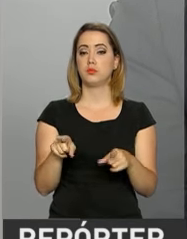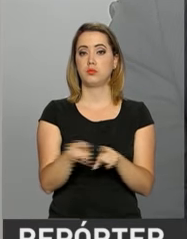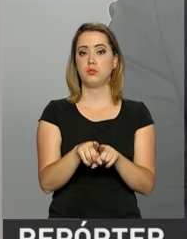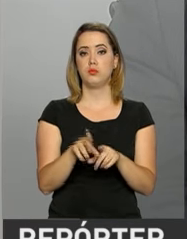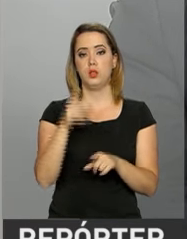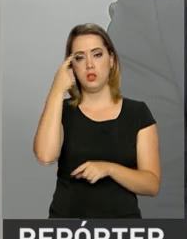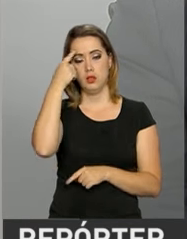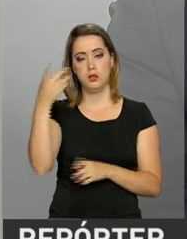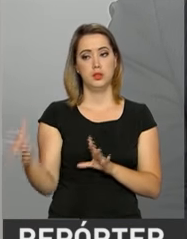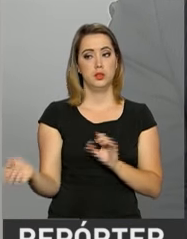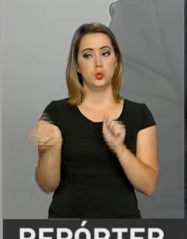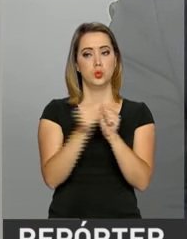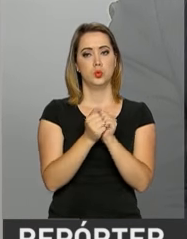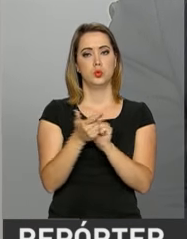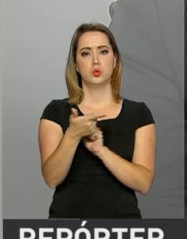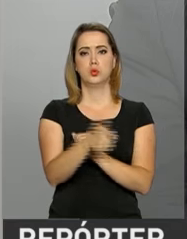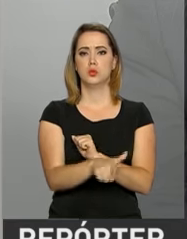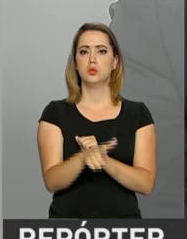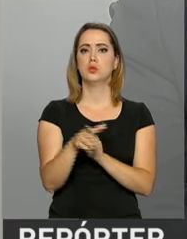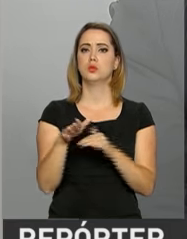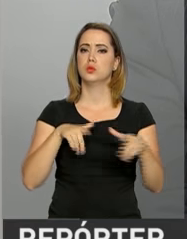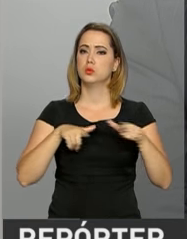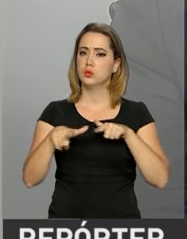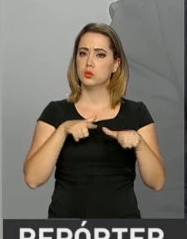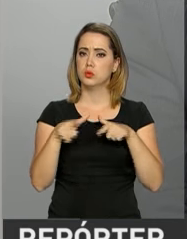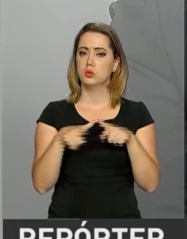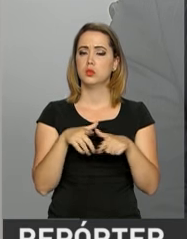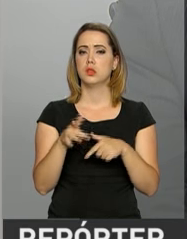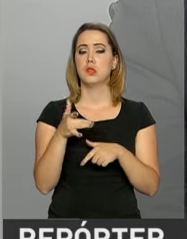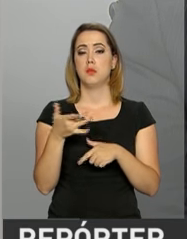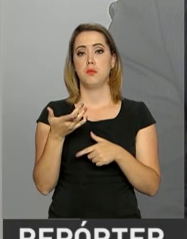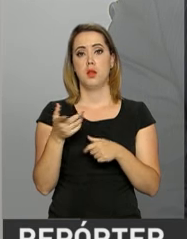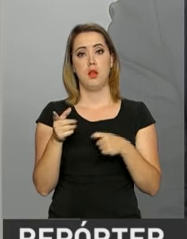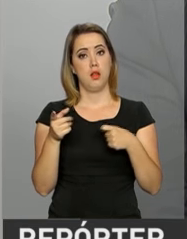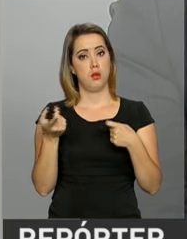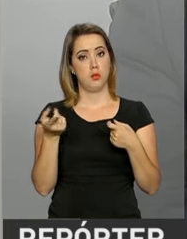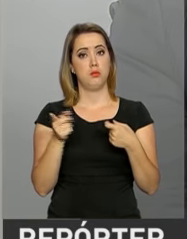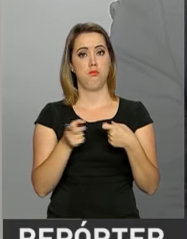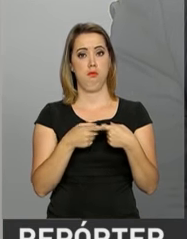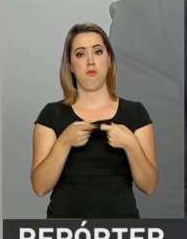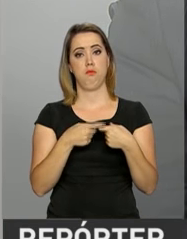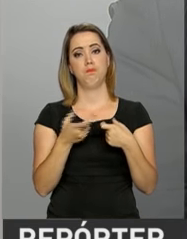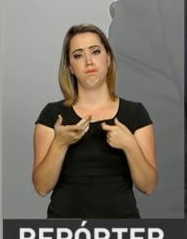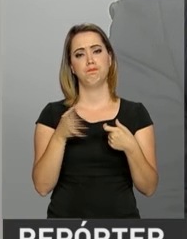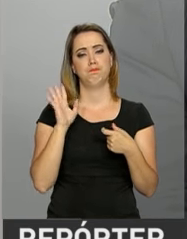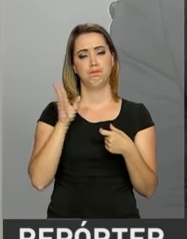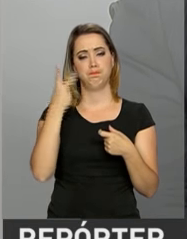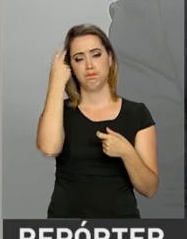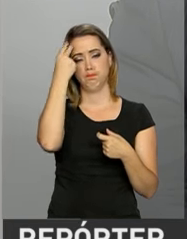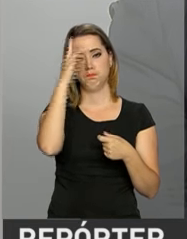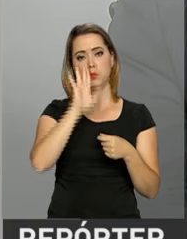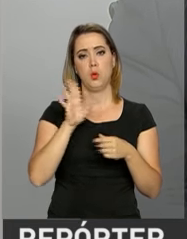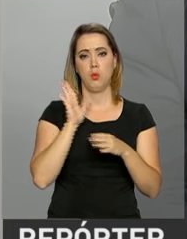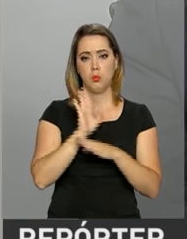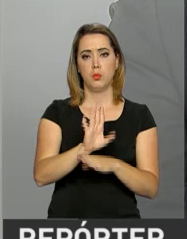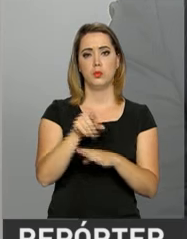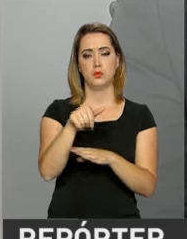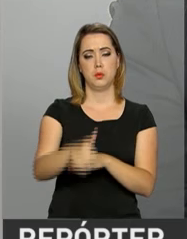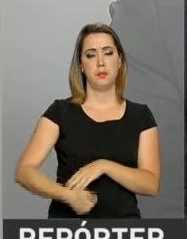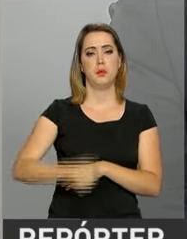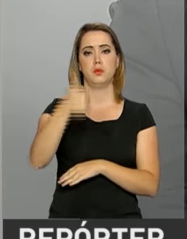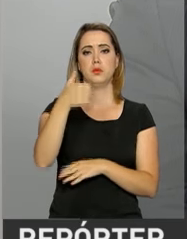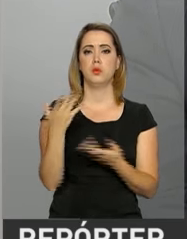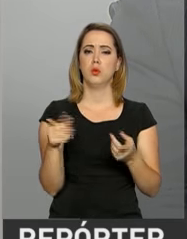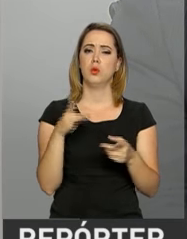práticas junto com as as as ações da medicina tradicional consigam promover prevenir e recuperar ajudar as